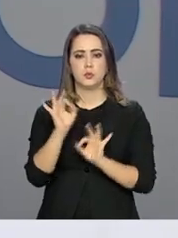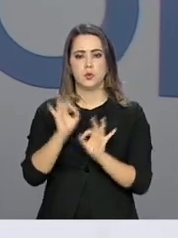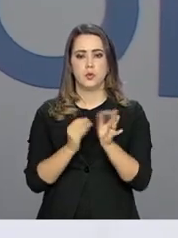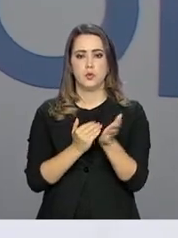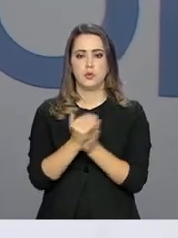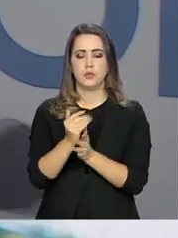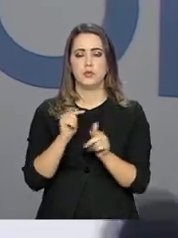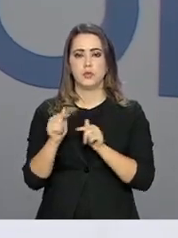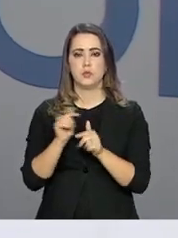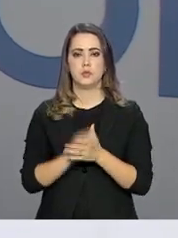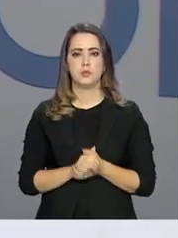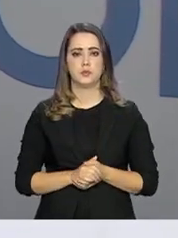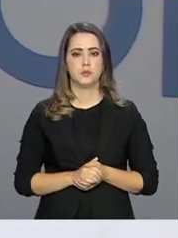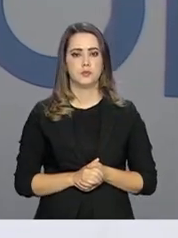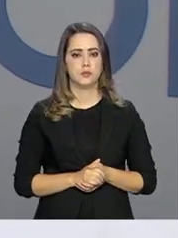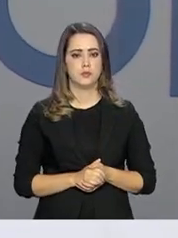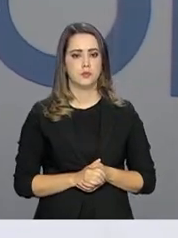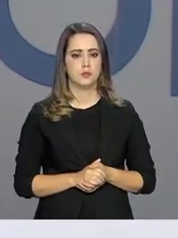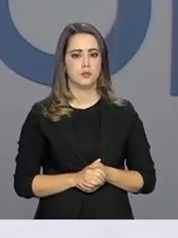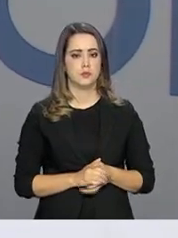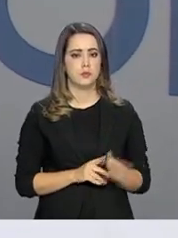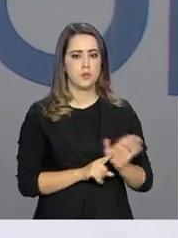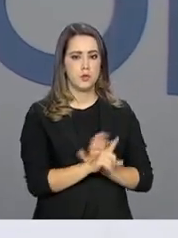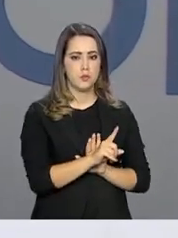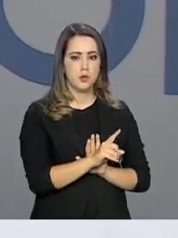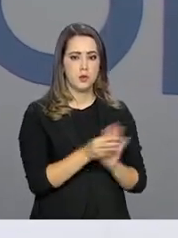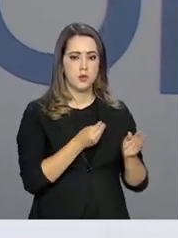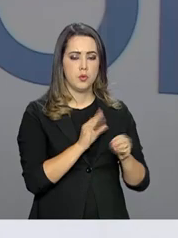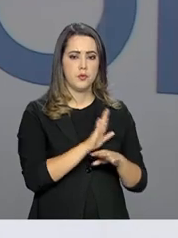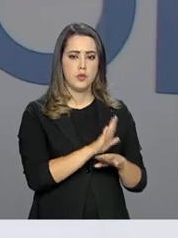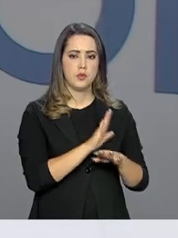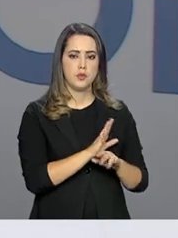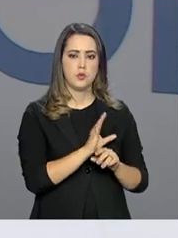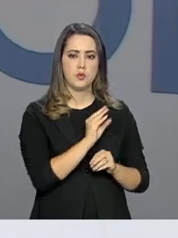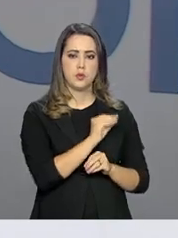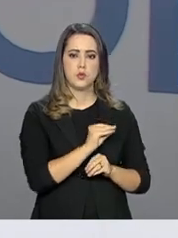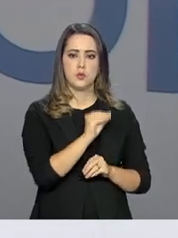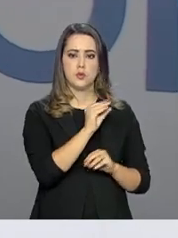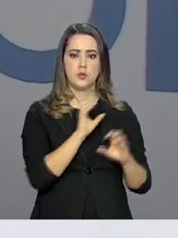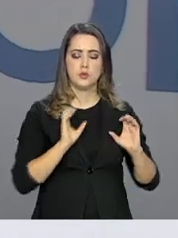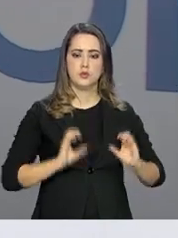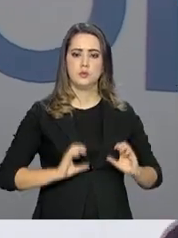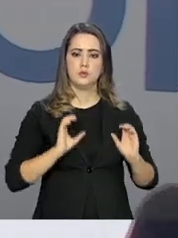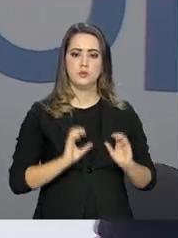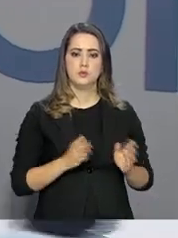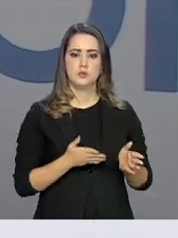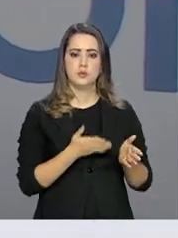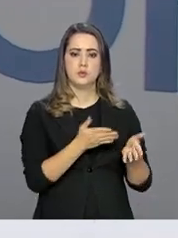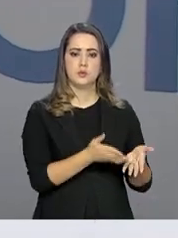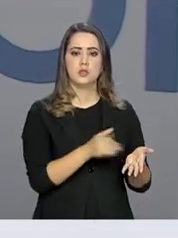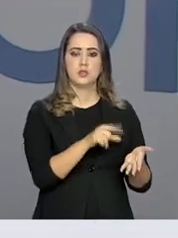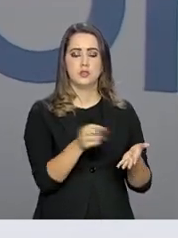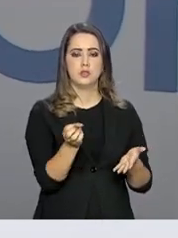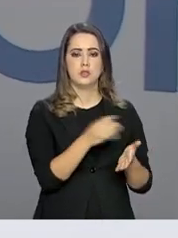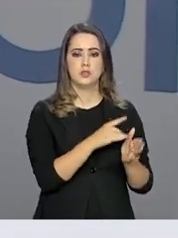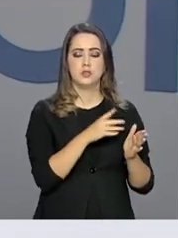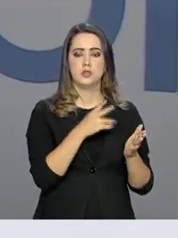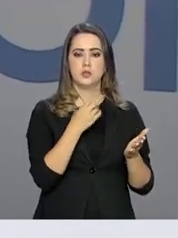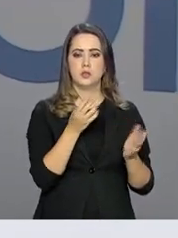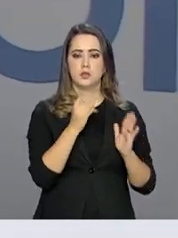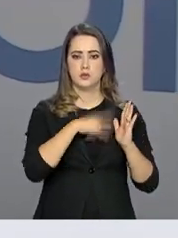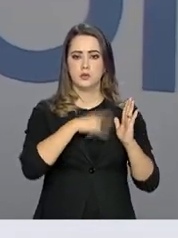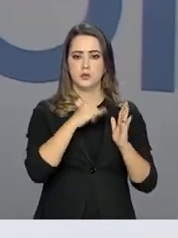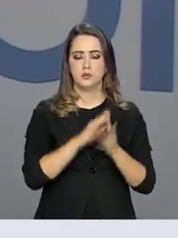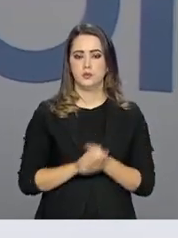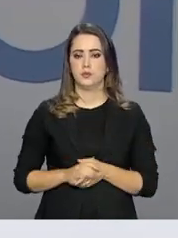a partir de então como os correios vai ajudar no atendimento ao cidadão para ter acesso ao novo documento os correios eu